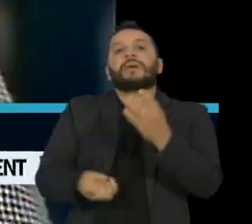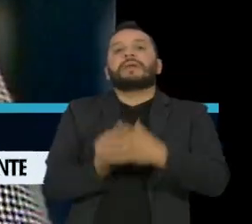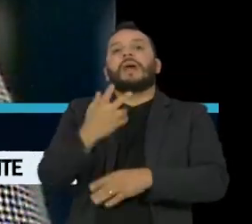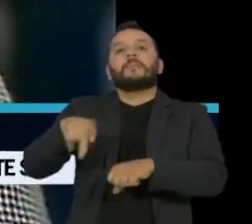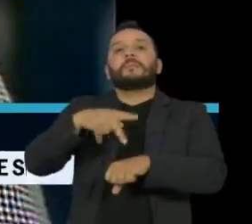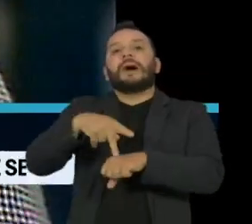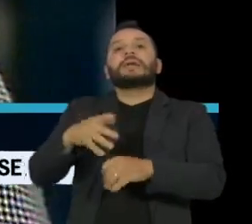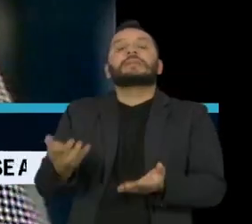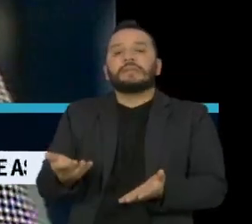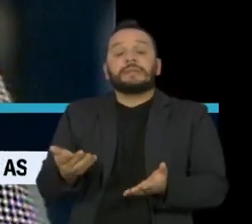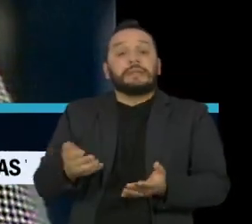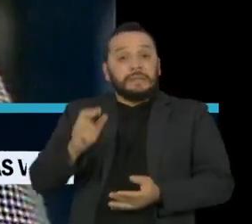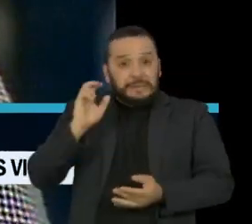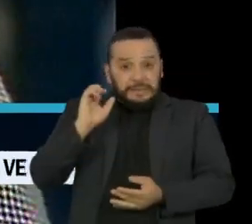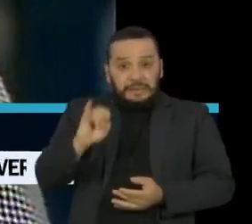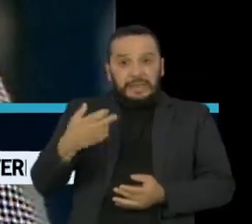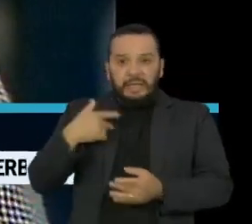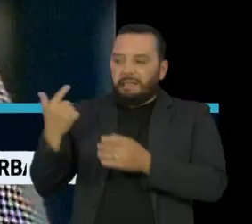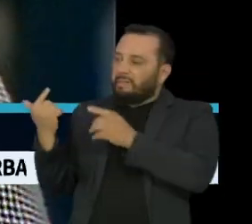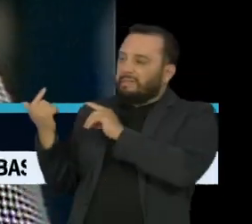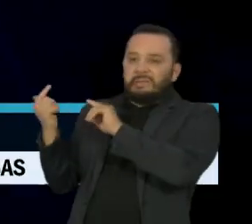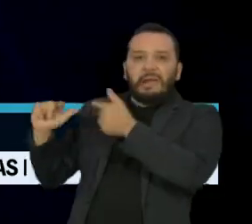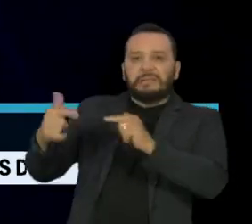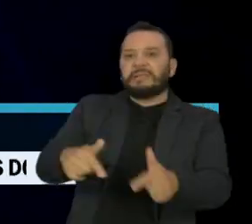se nós quebramos essa tradição fatídica